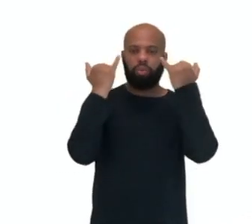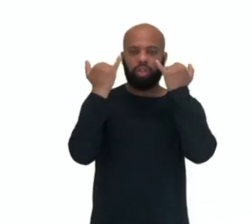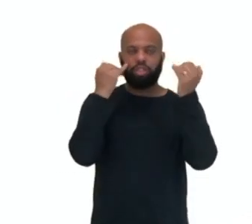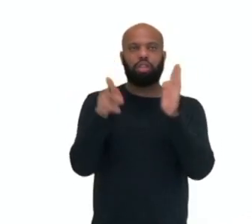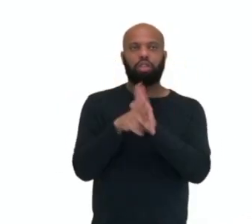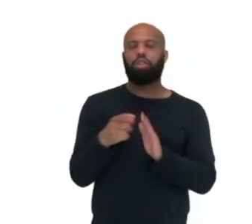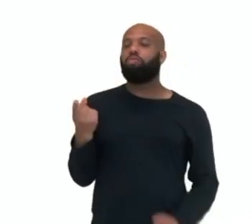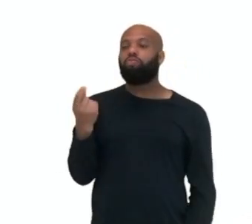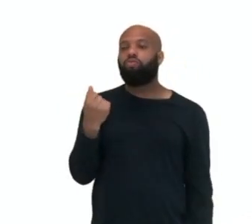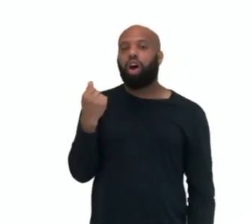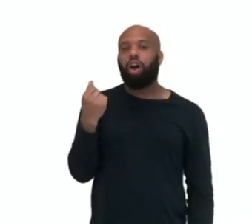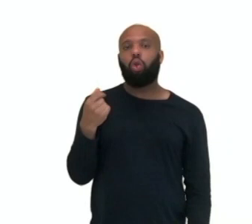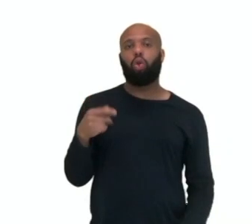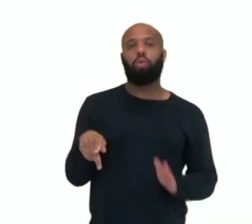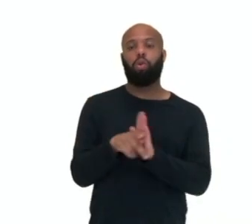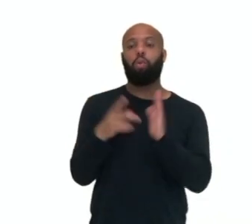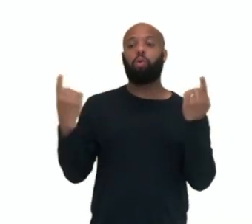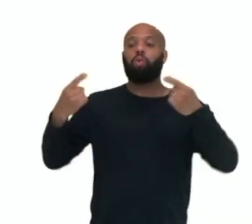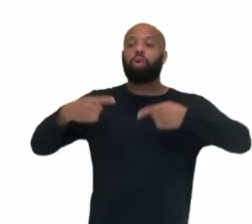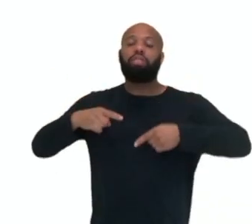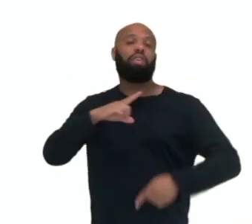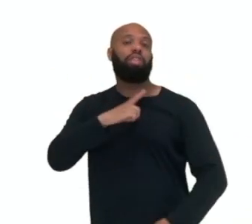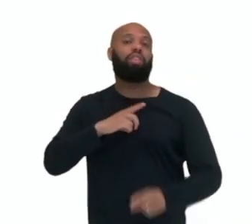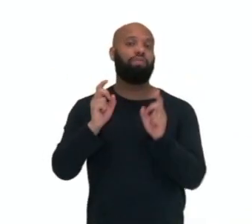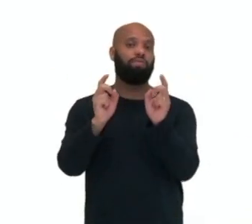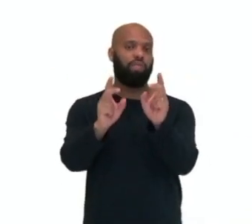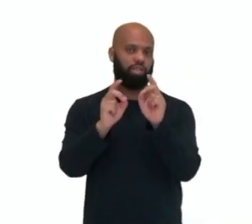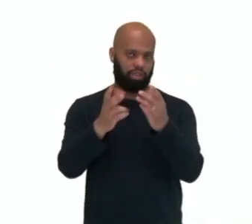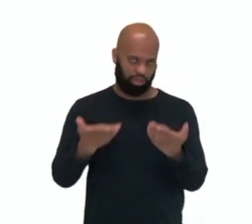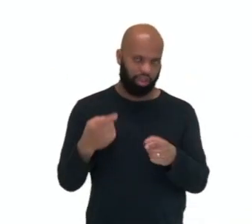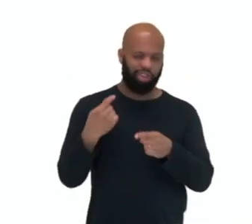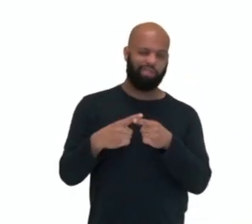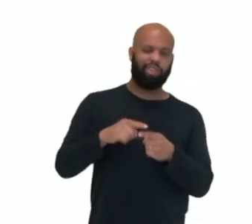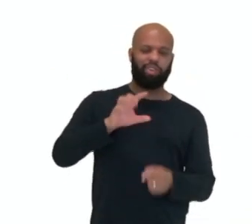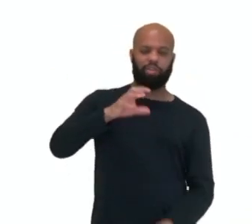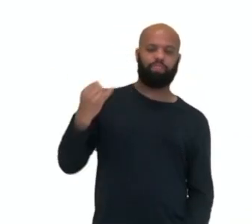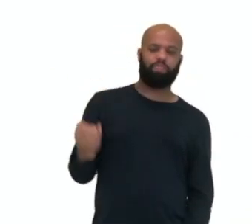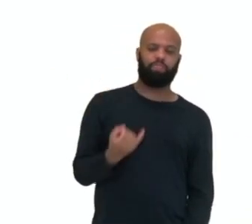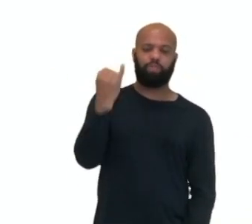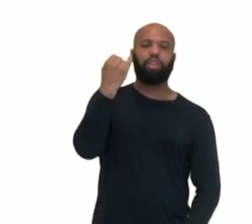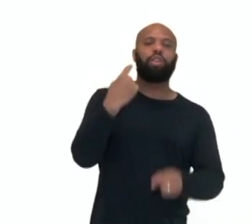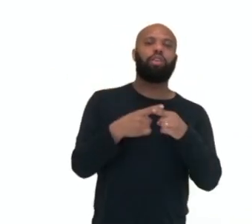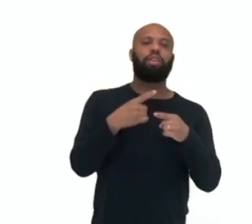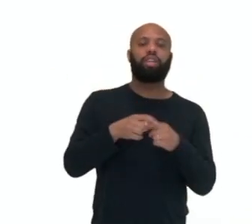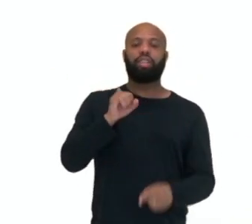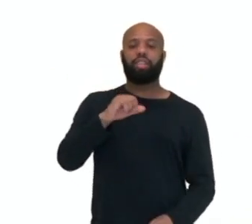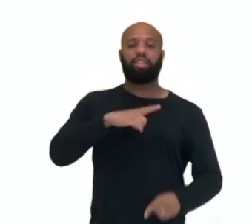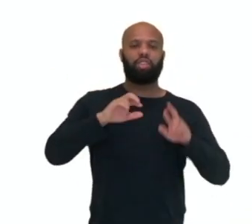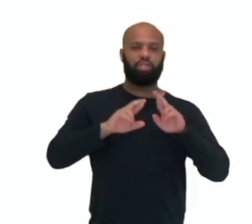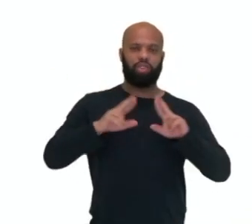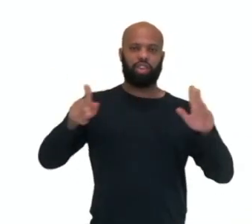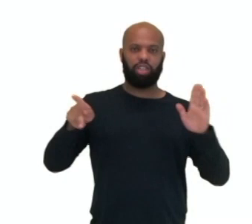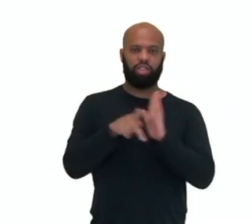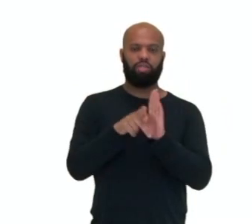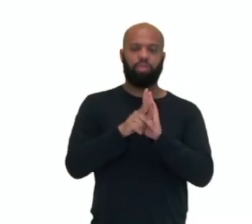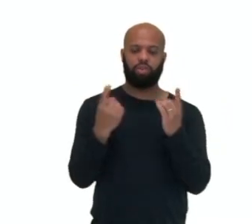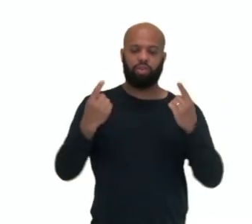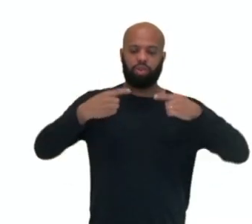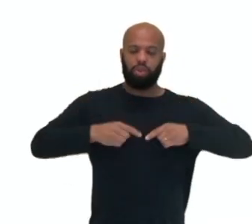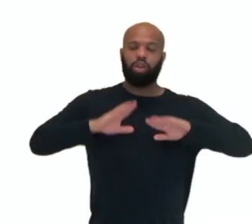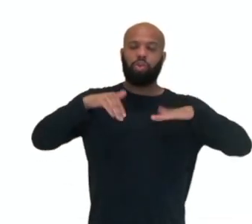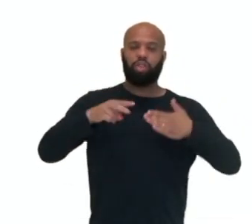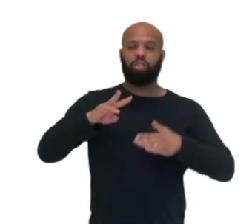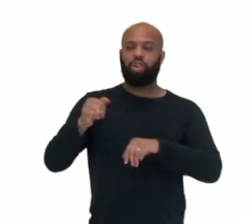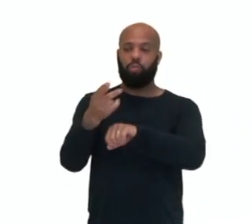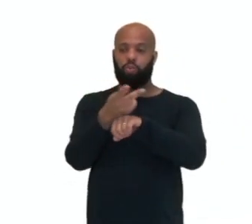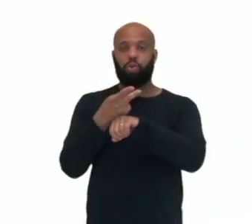preços praticados pela concorrência. Por que é importante? Porque se o preço estiver muito diferente da concorrência, ele vai